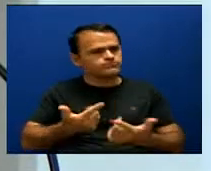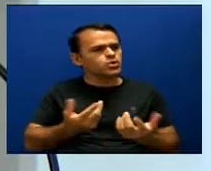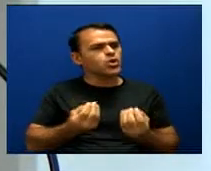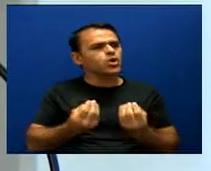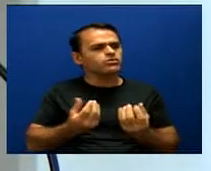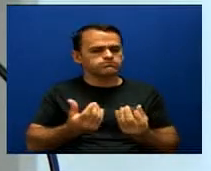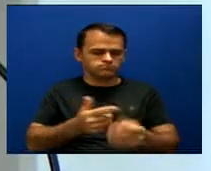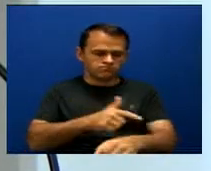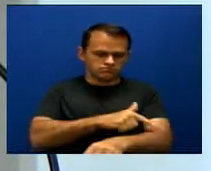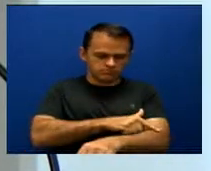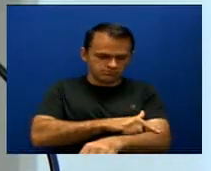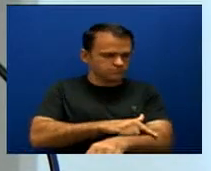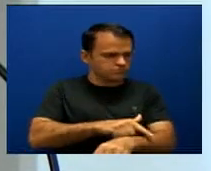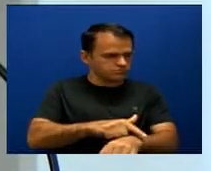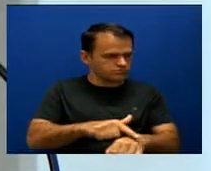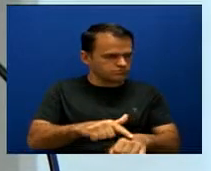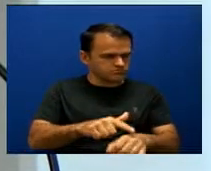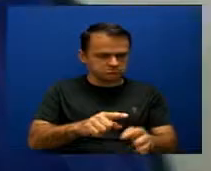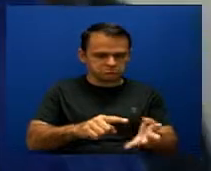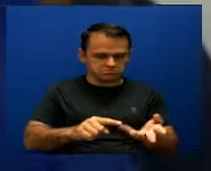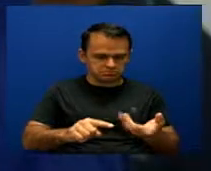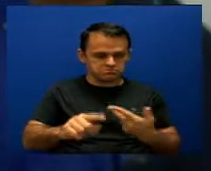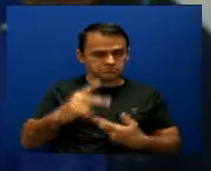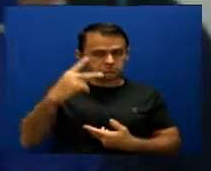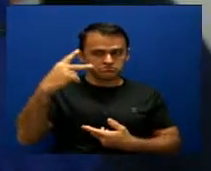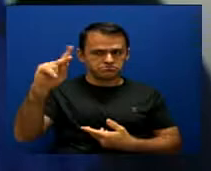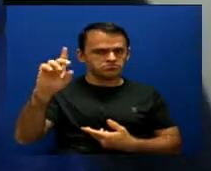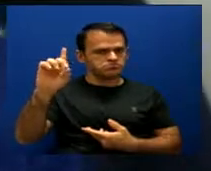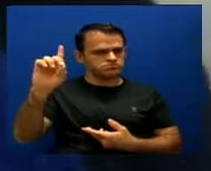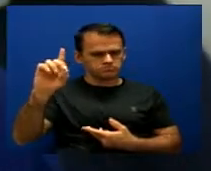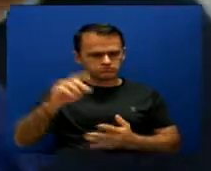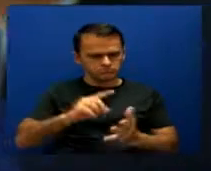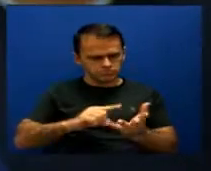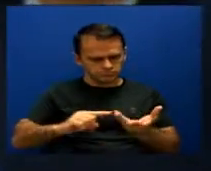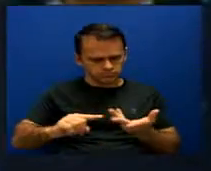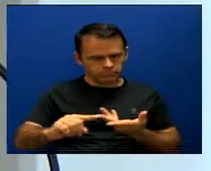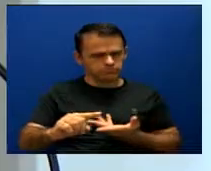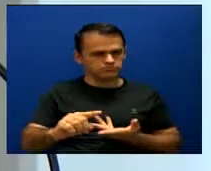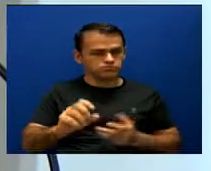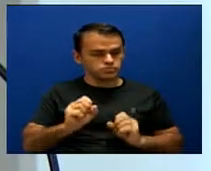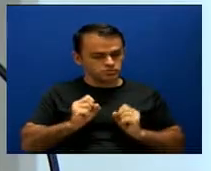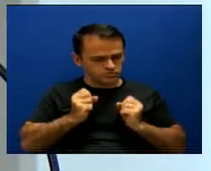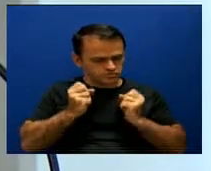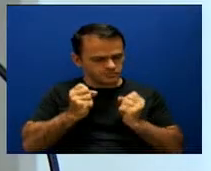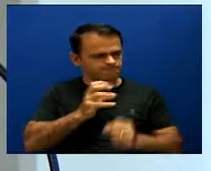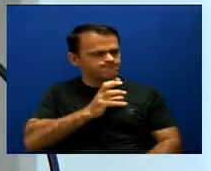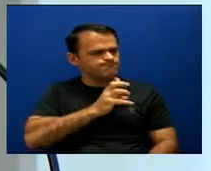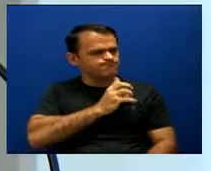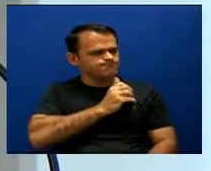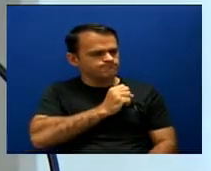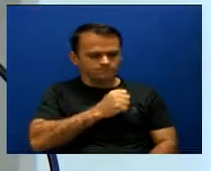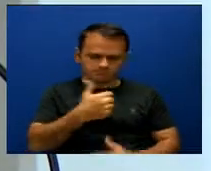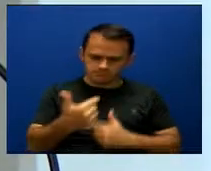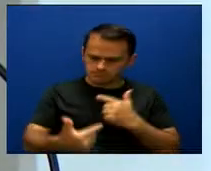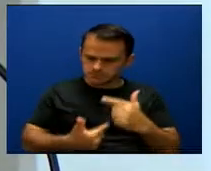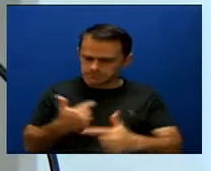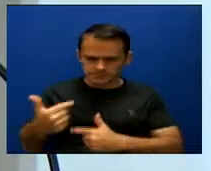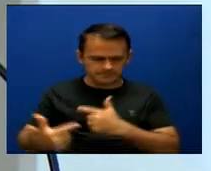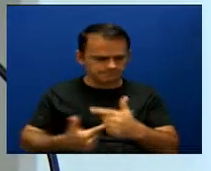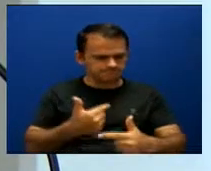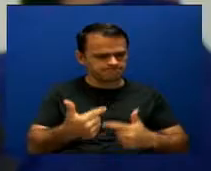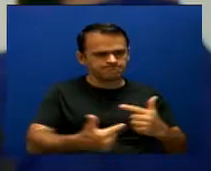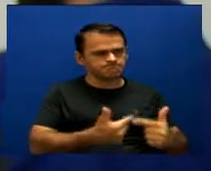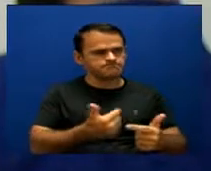de Deus. Então, acredito que tudo que nós fazemos com este amor e todos os depósitos que